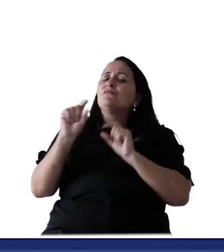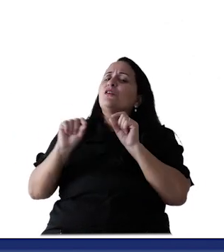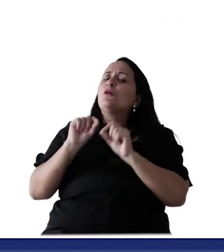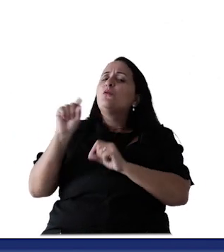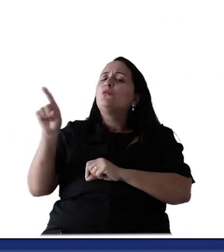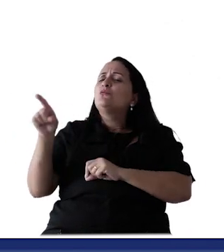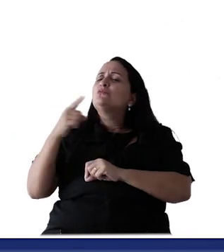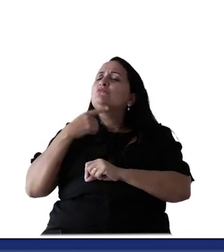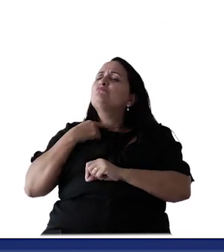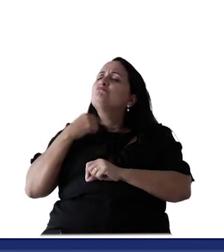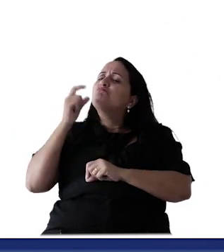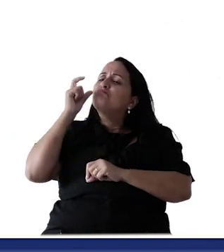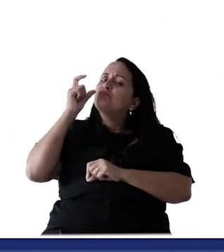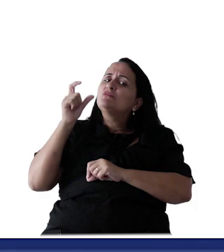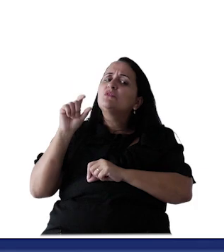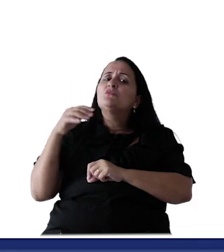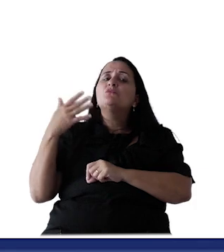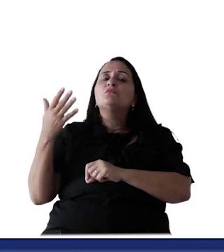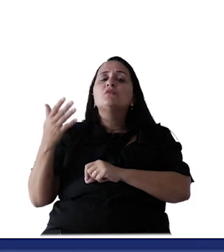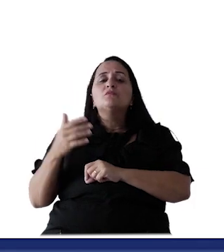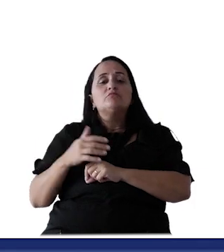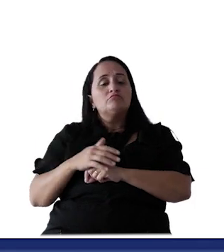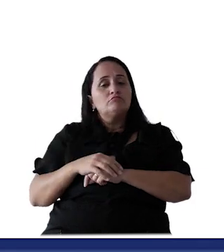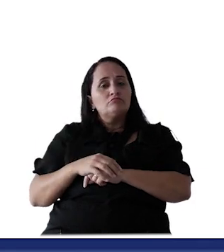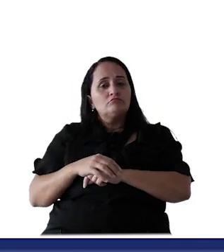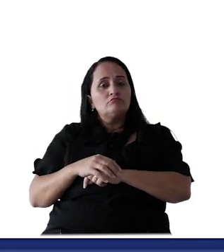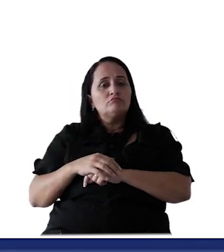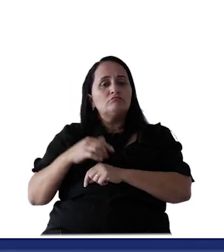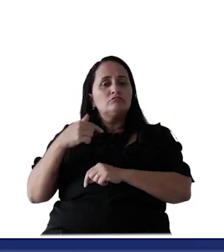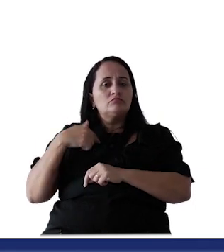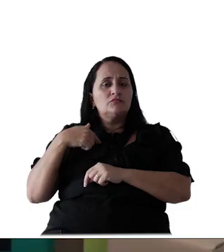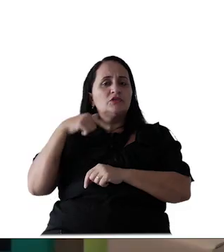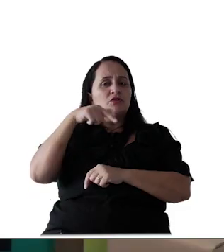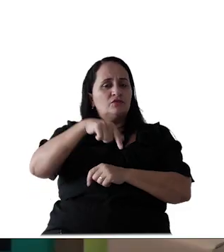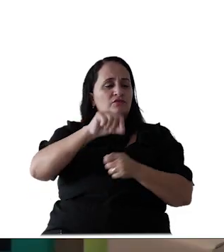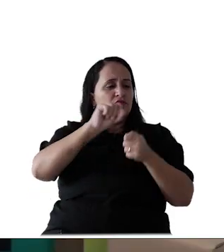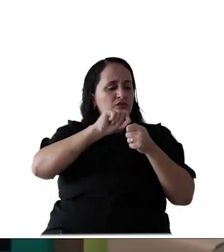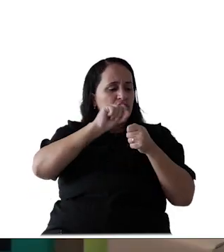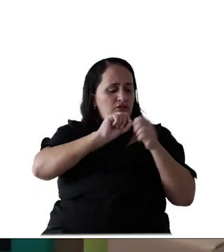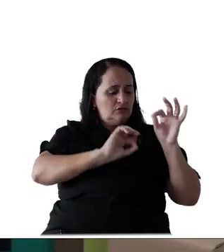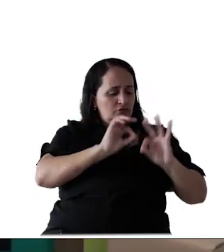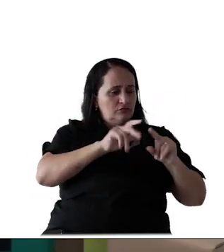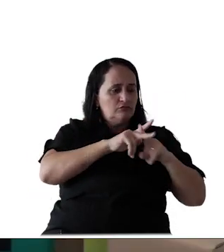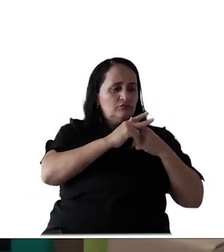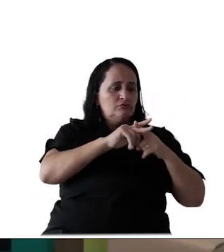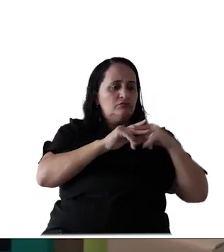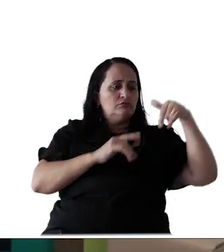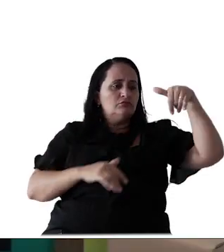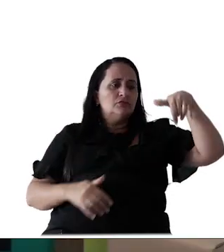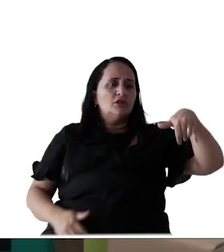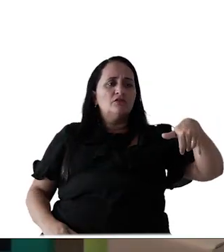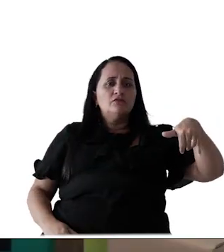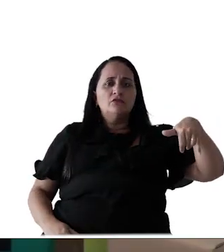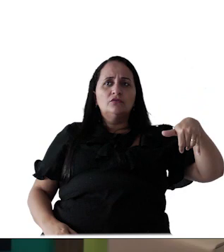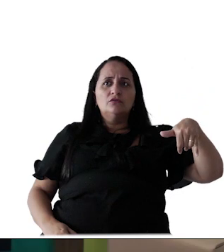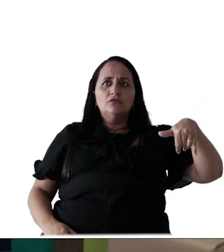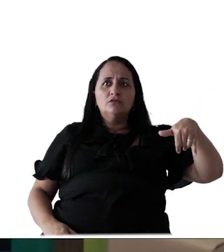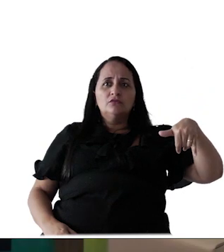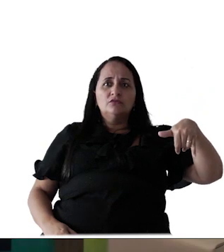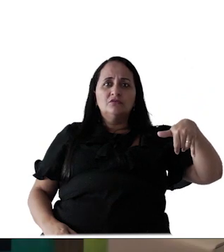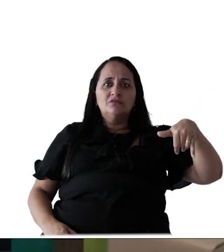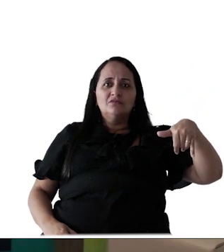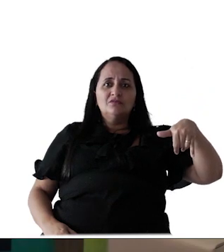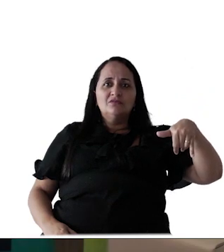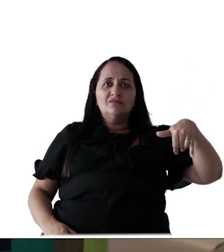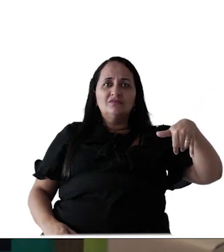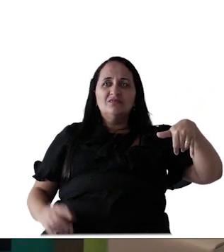senhor deseja? Eu vim instalar o telefone. Esse texto tem o locutor,